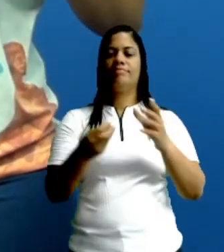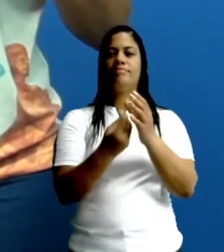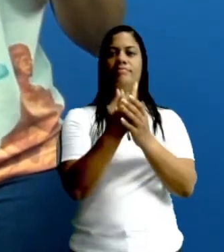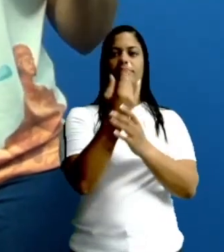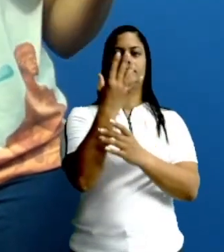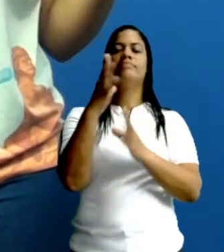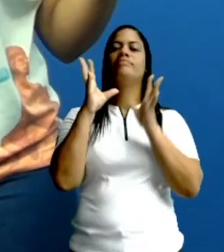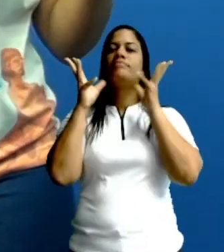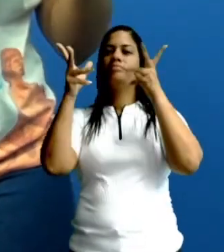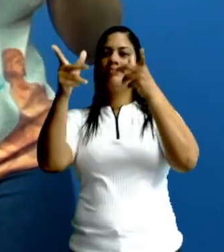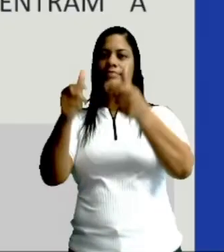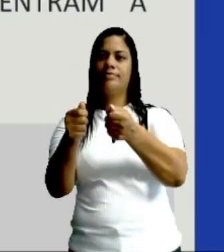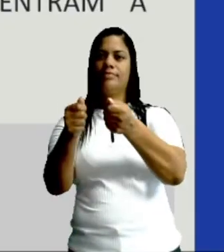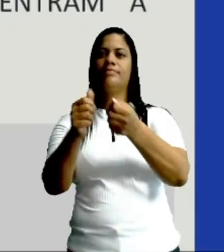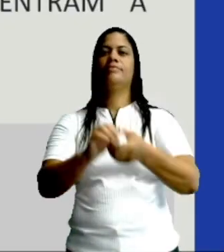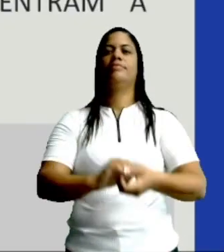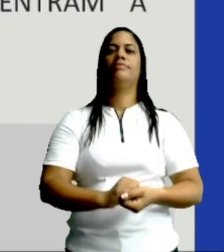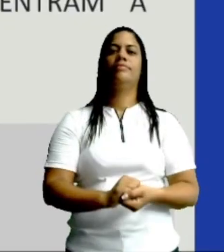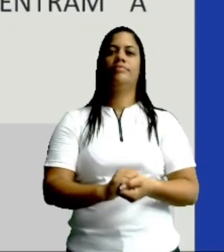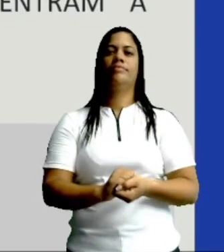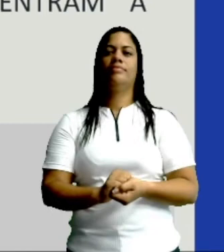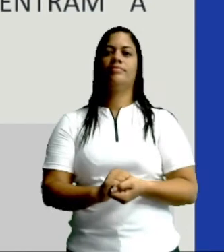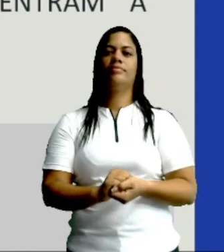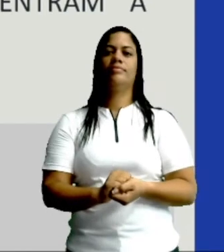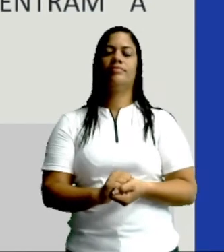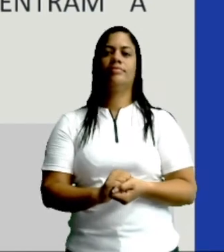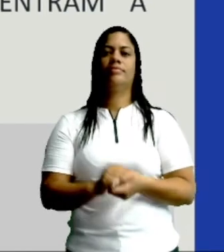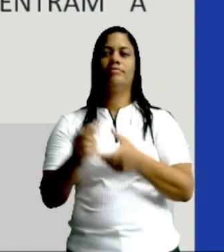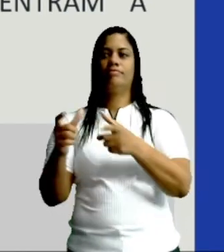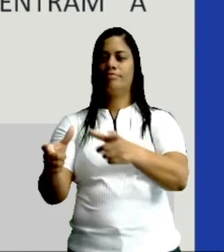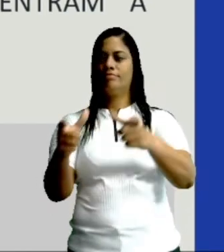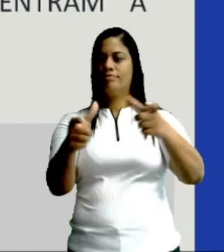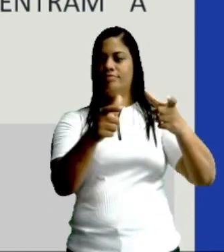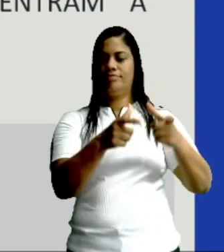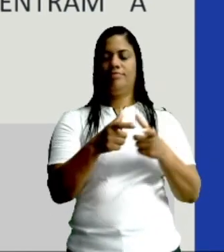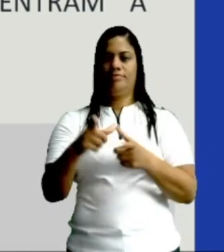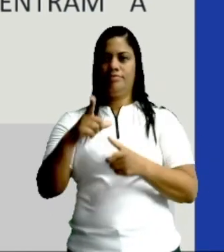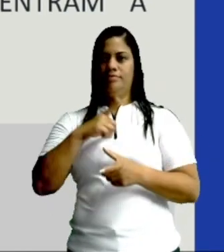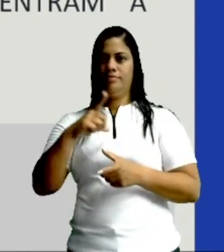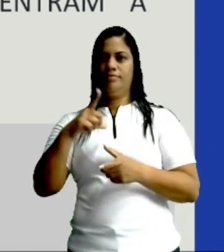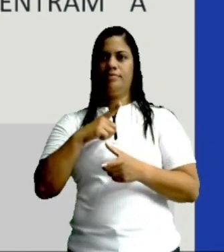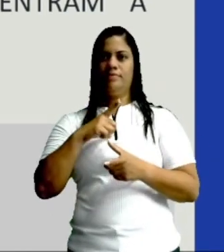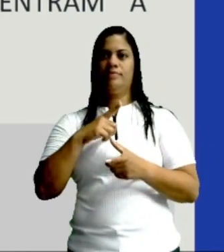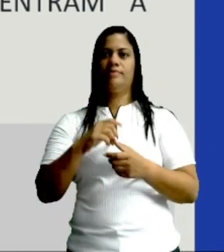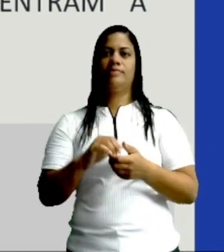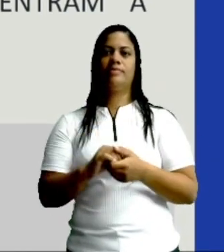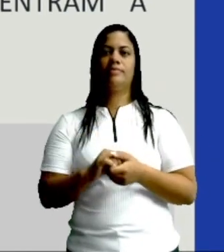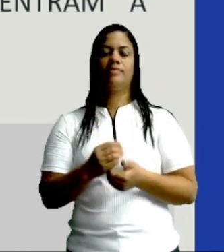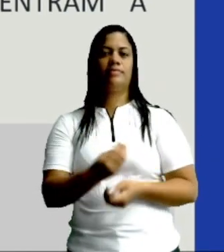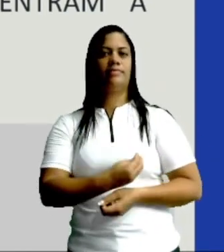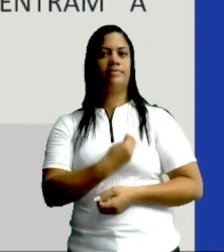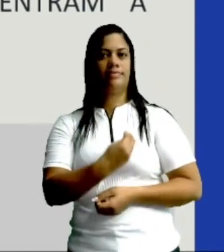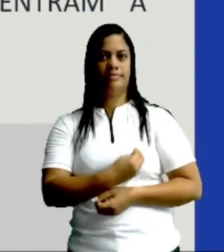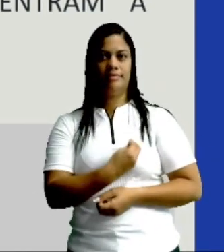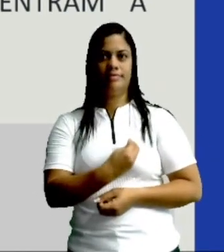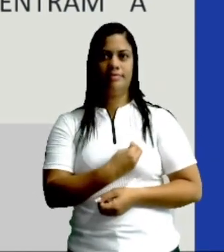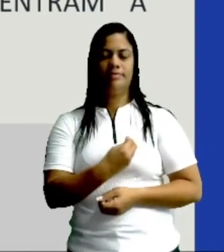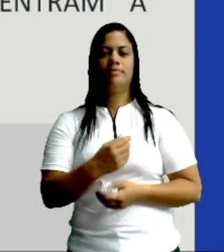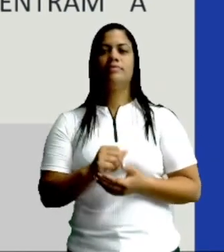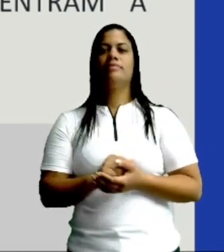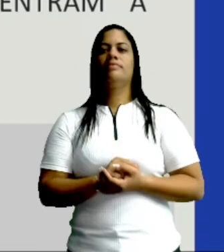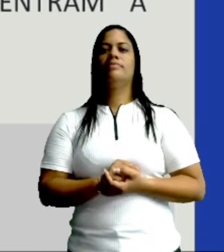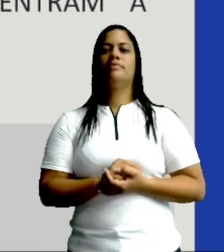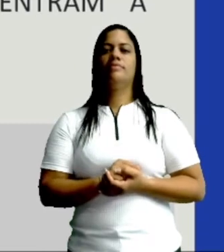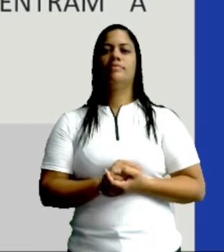plantas e dos animais. Essas são as áreas do planeta que concentram a maior parte dos seres vivos. Então,